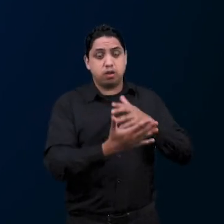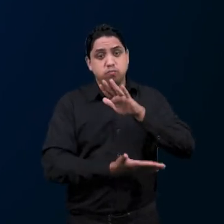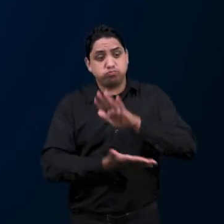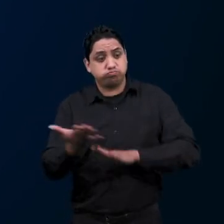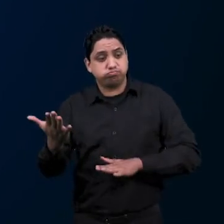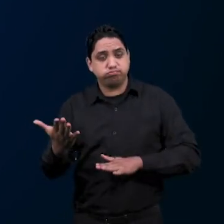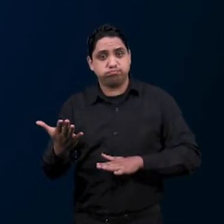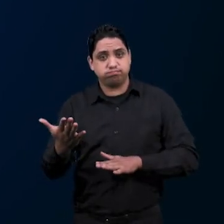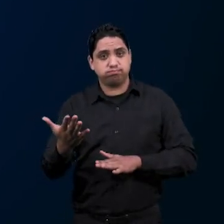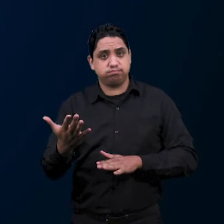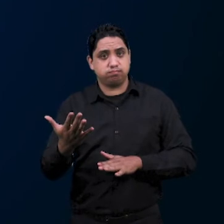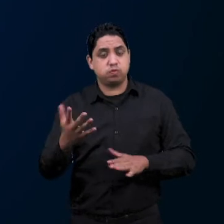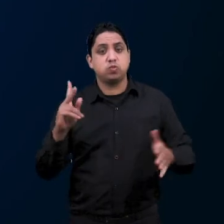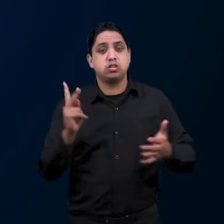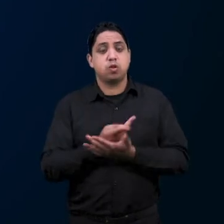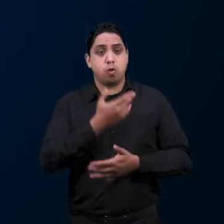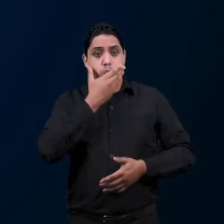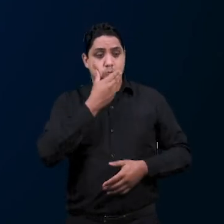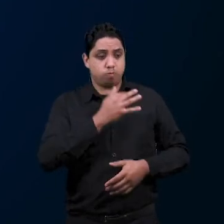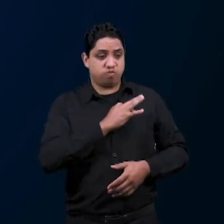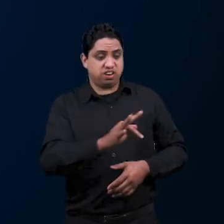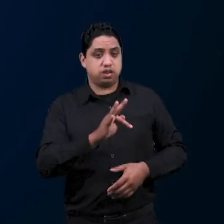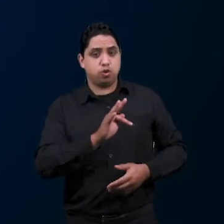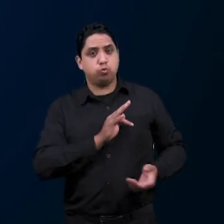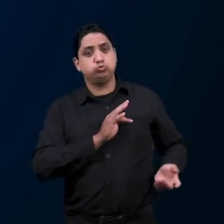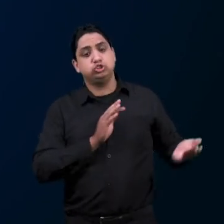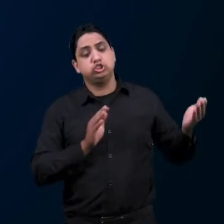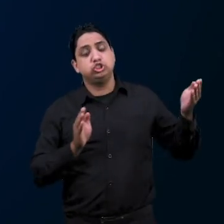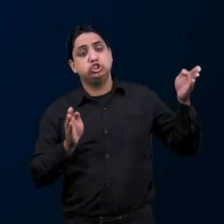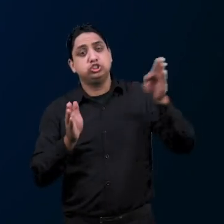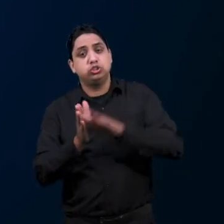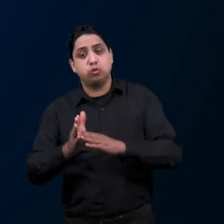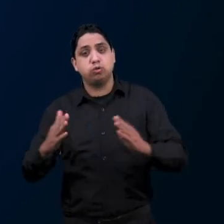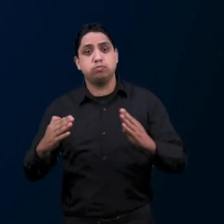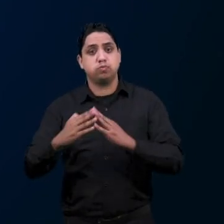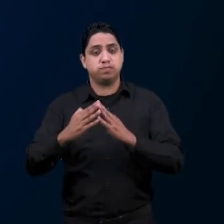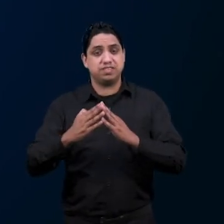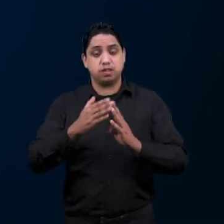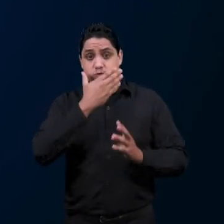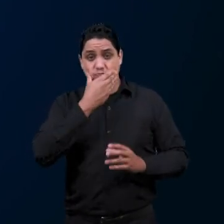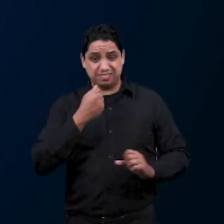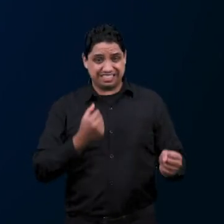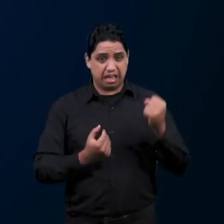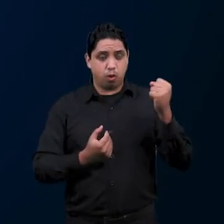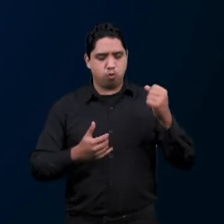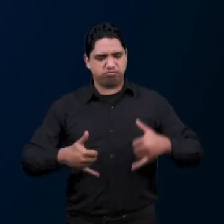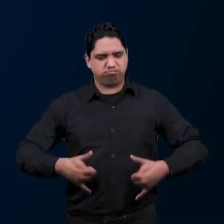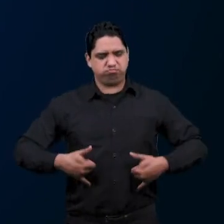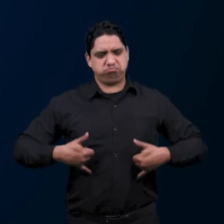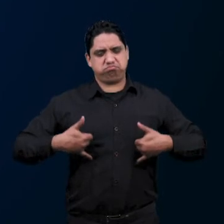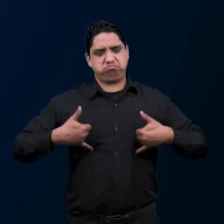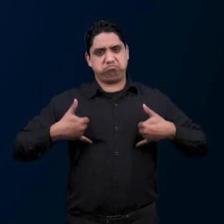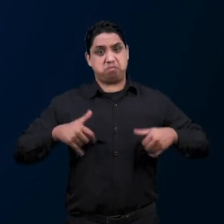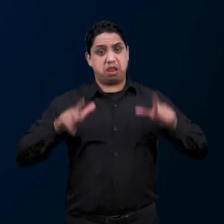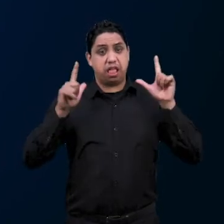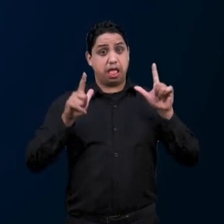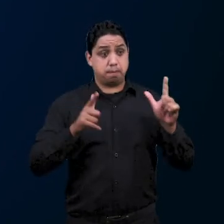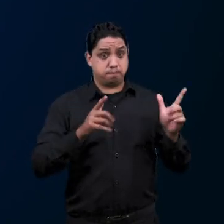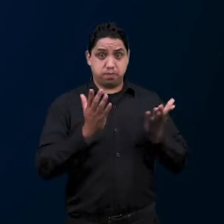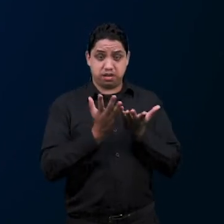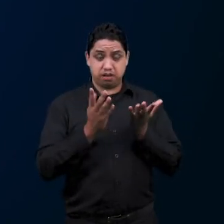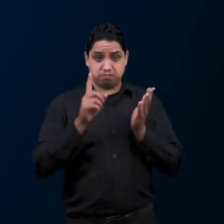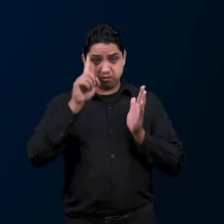fugiram. E vieram os filisteus e habitaram nelas. Saul também era um homem vaidoso. Ele era descrito como o